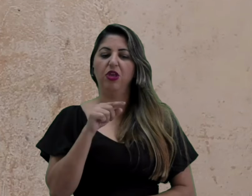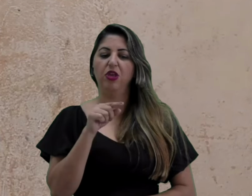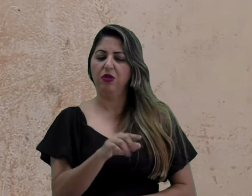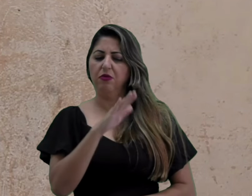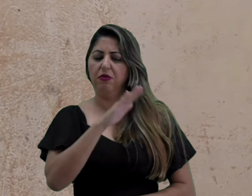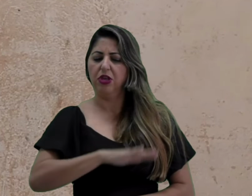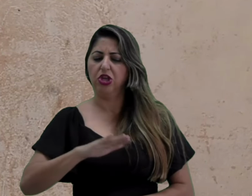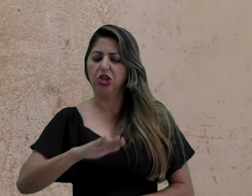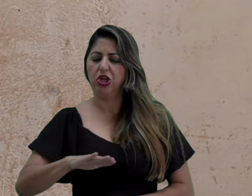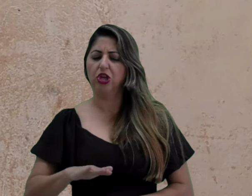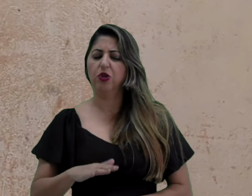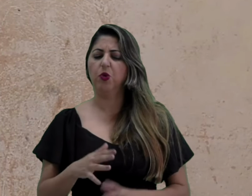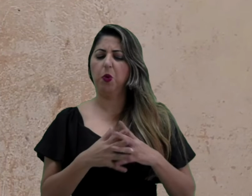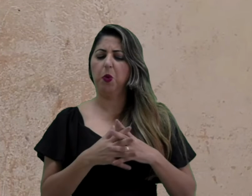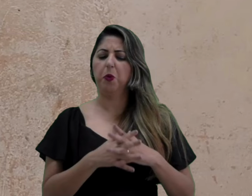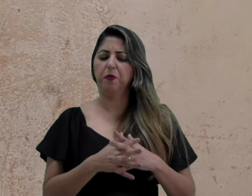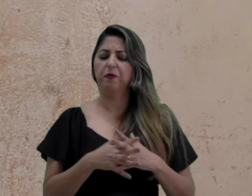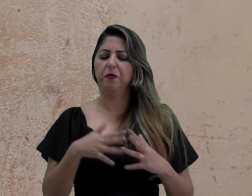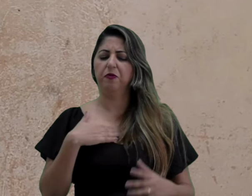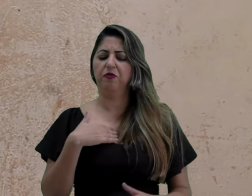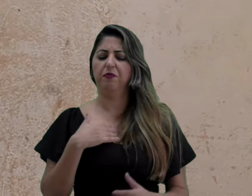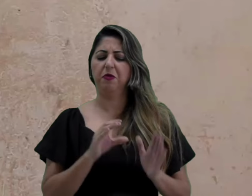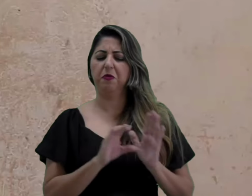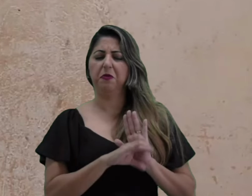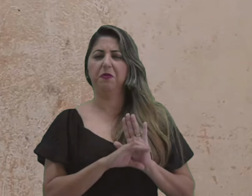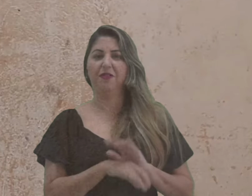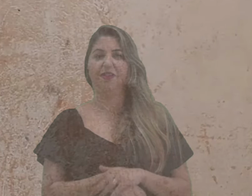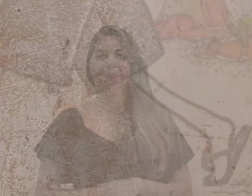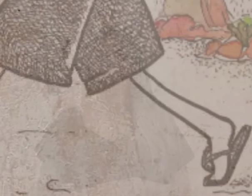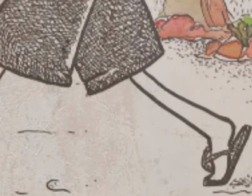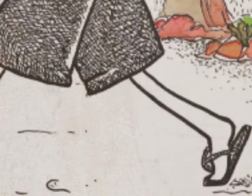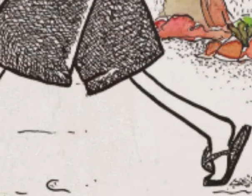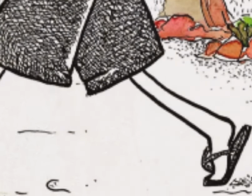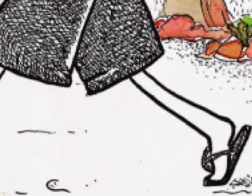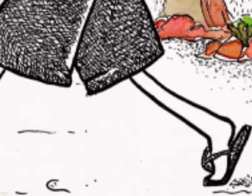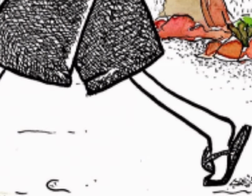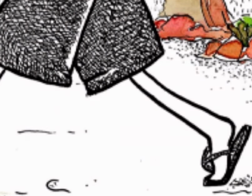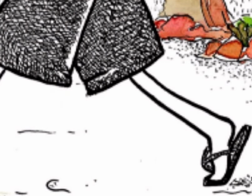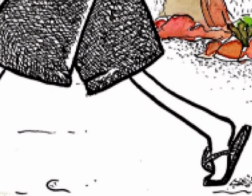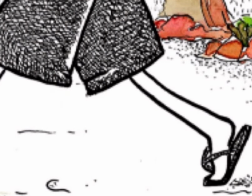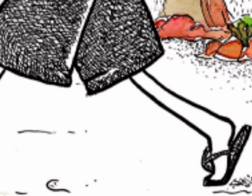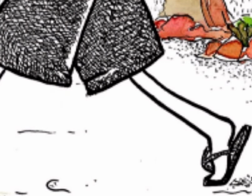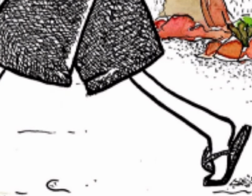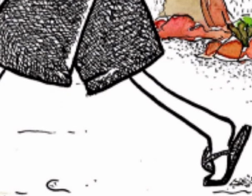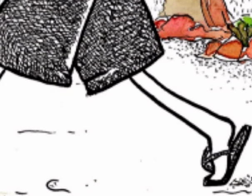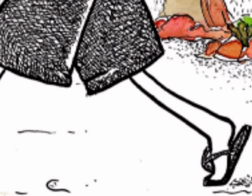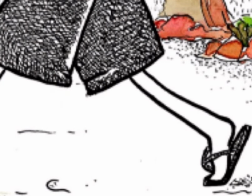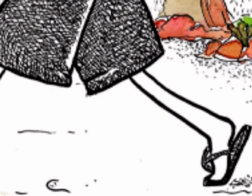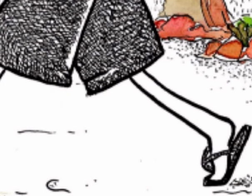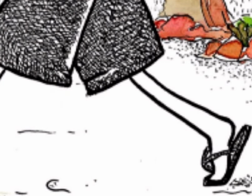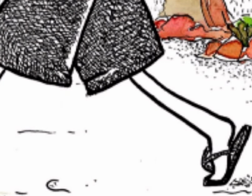Esse menino confunde meus conceitos.